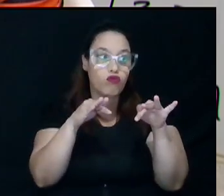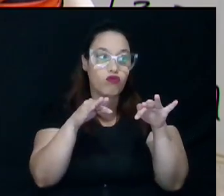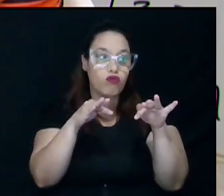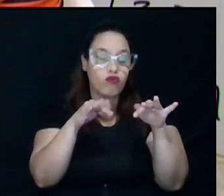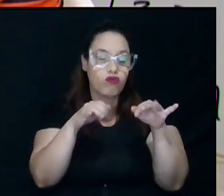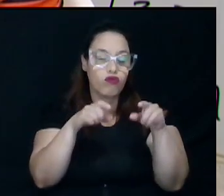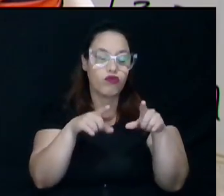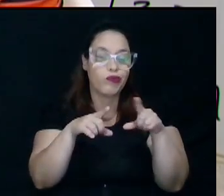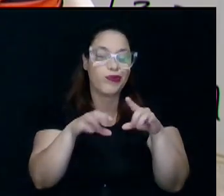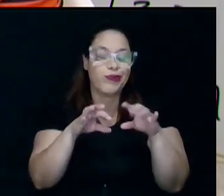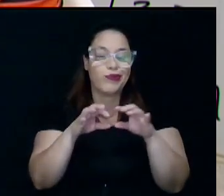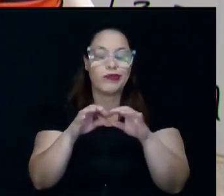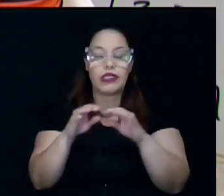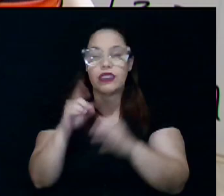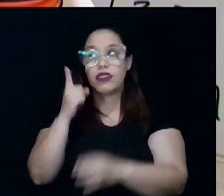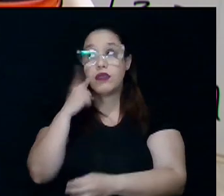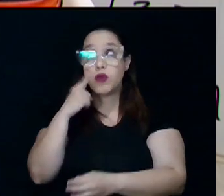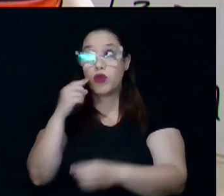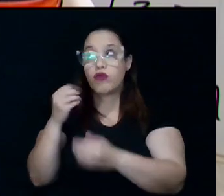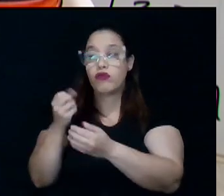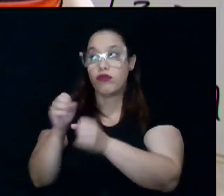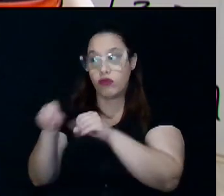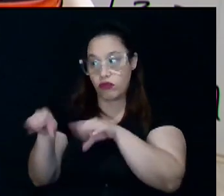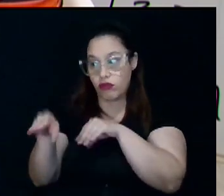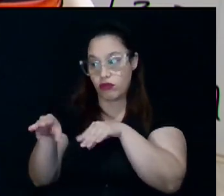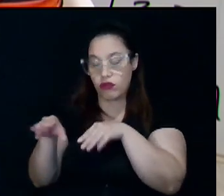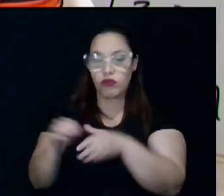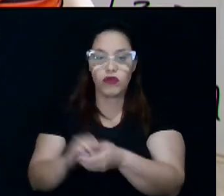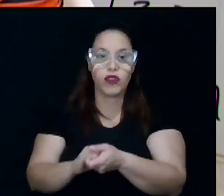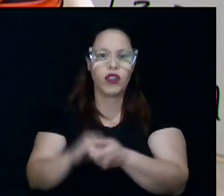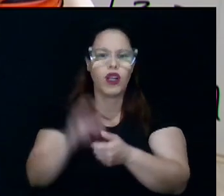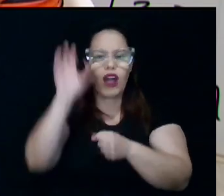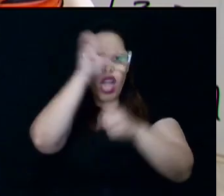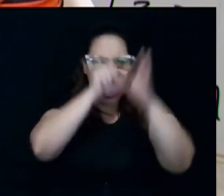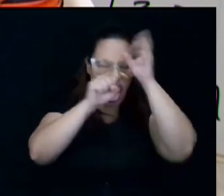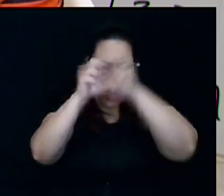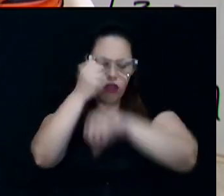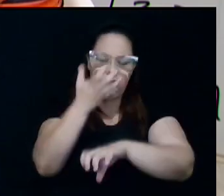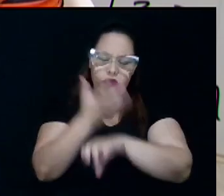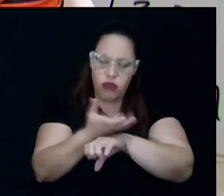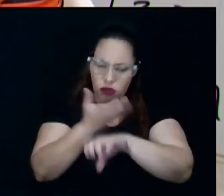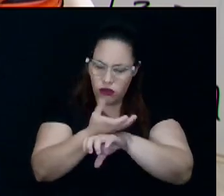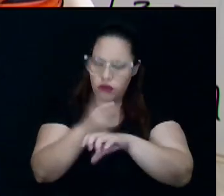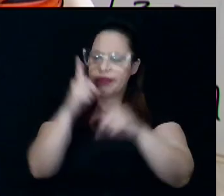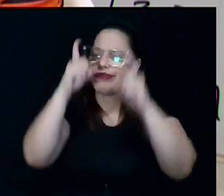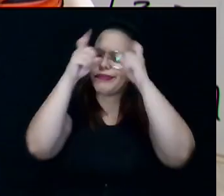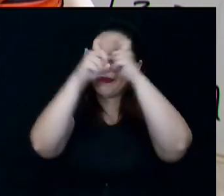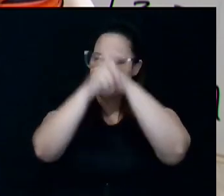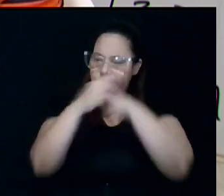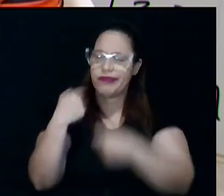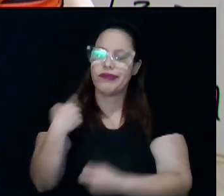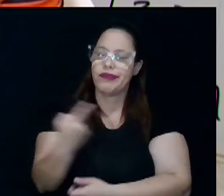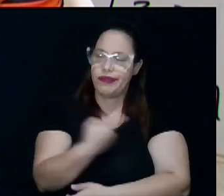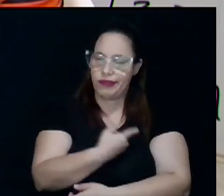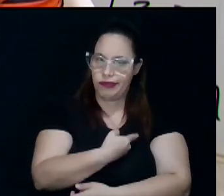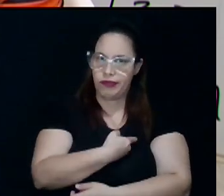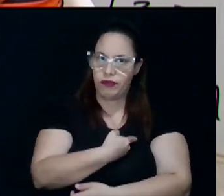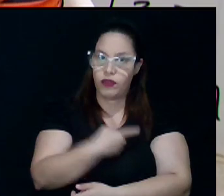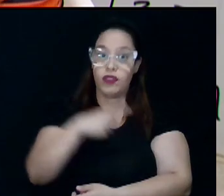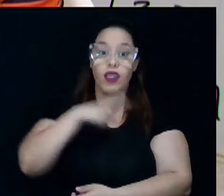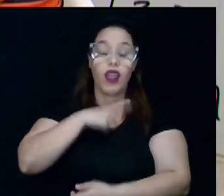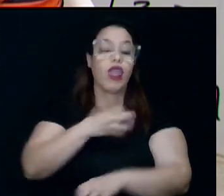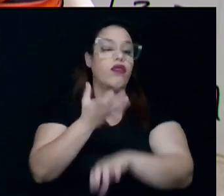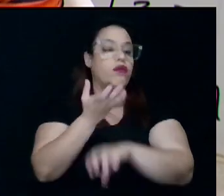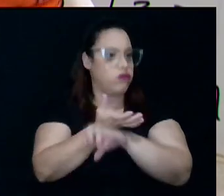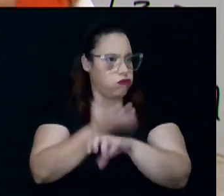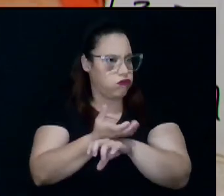Eu acredito que para que a gente aprenda as disciplinas mais difíceis para a gente, nós temos que ter a disciplina, não